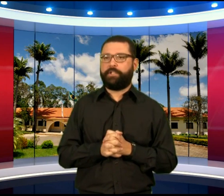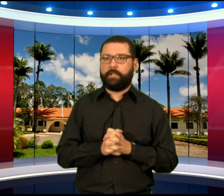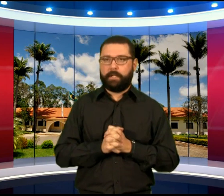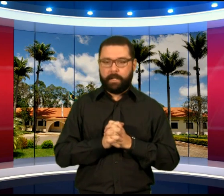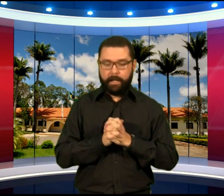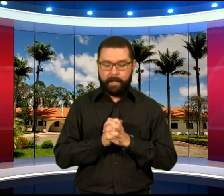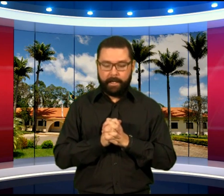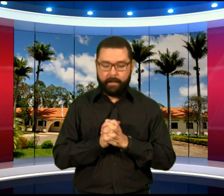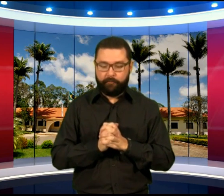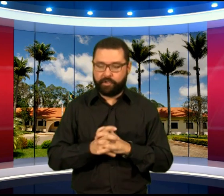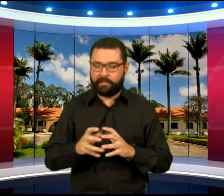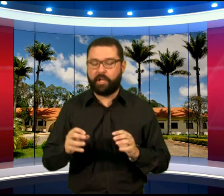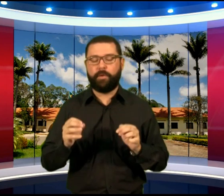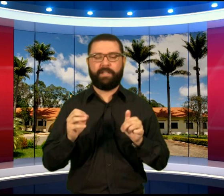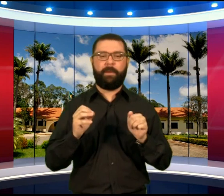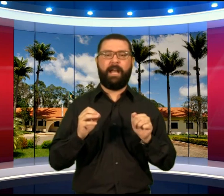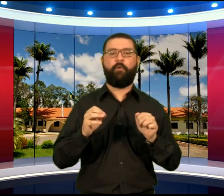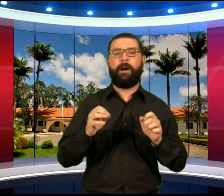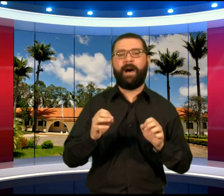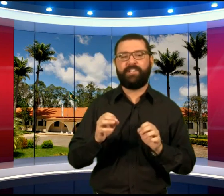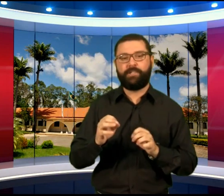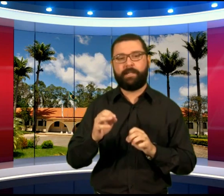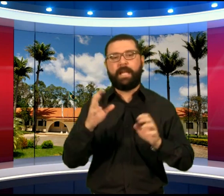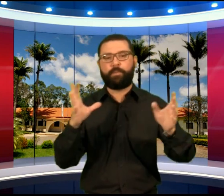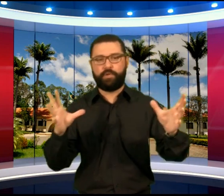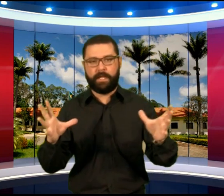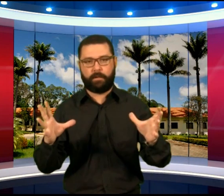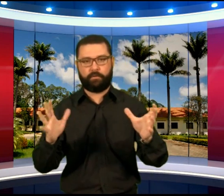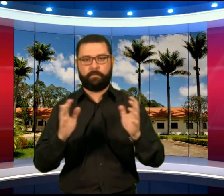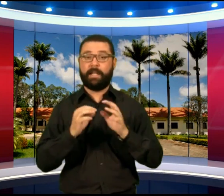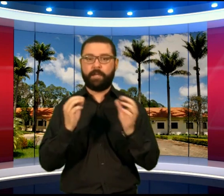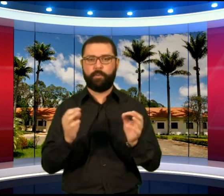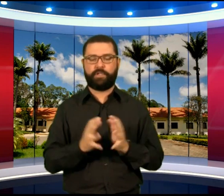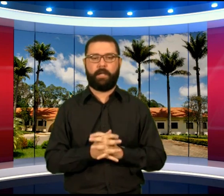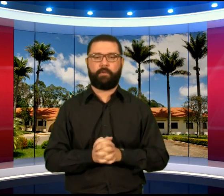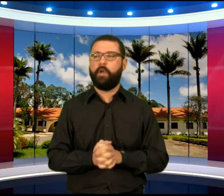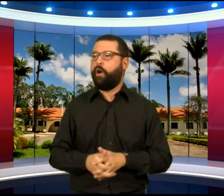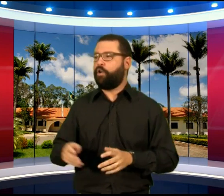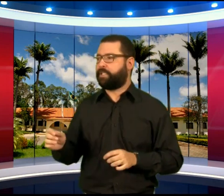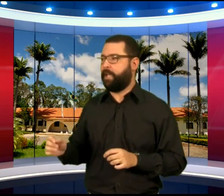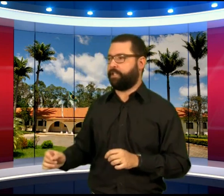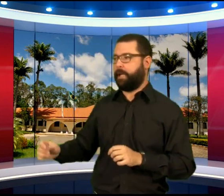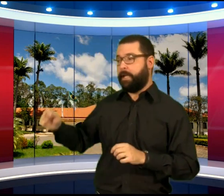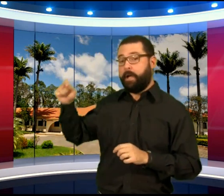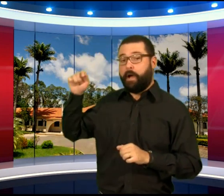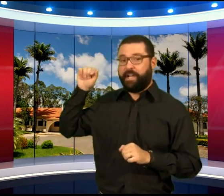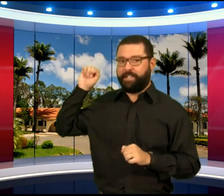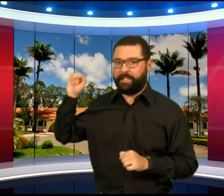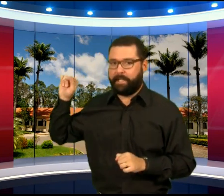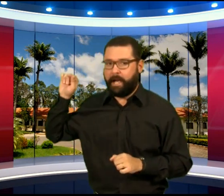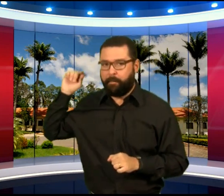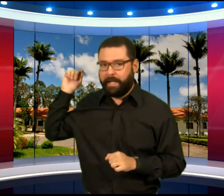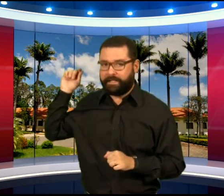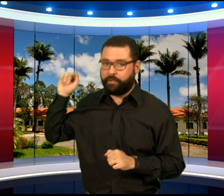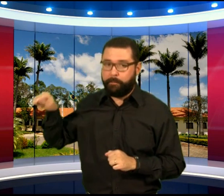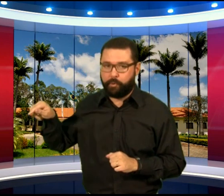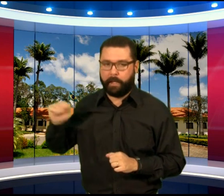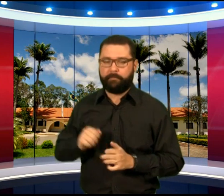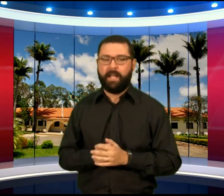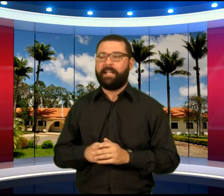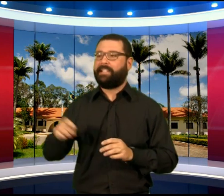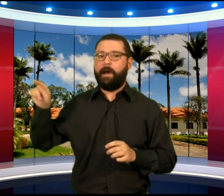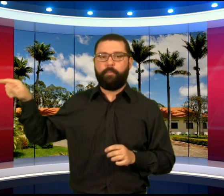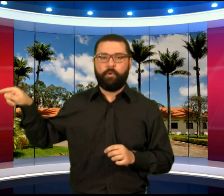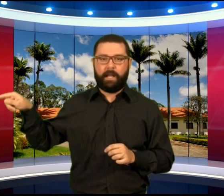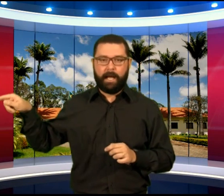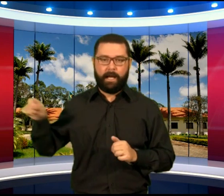o seguinte, nós vamos trabalhar com uma margem de 10%. 10%. Ou seja, a gente tem que seguir a recomendação da